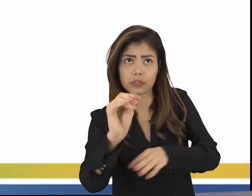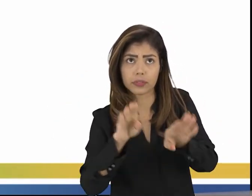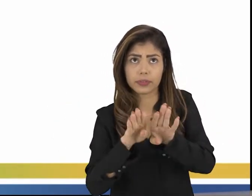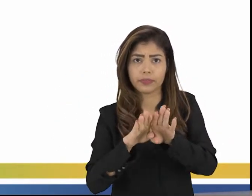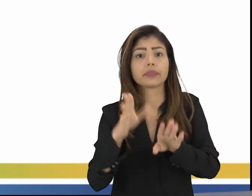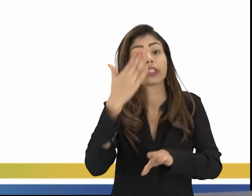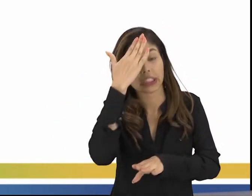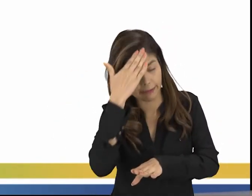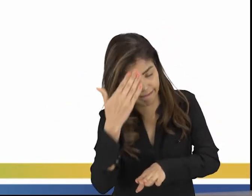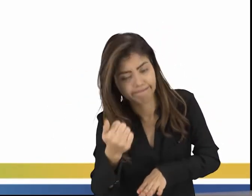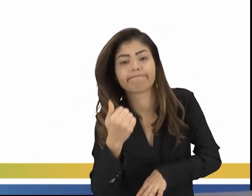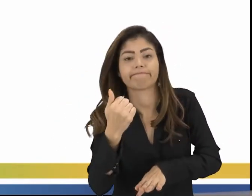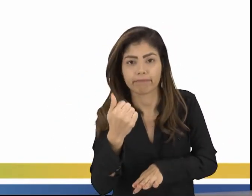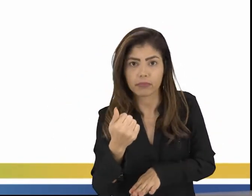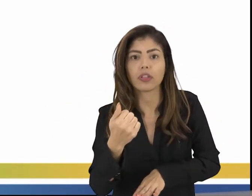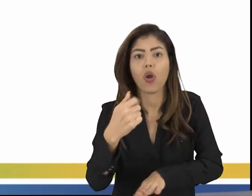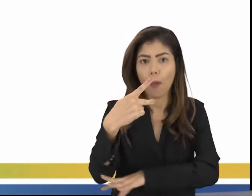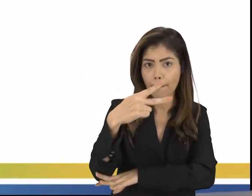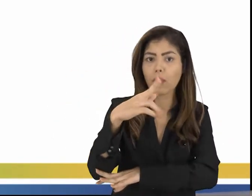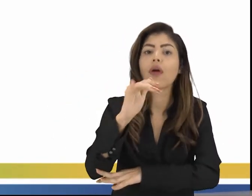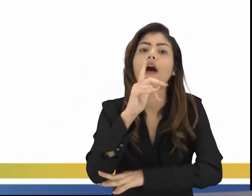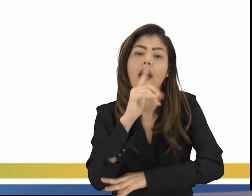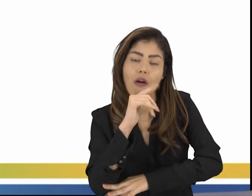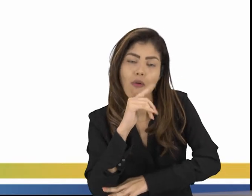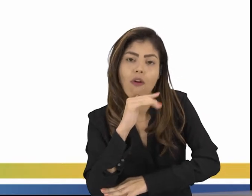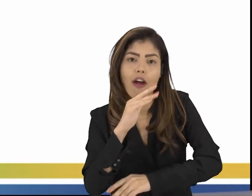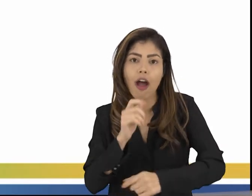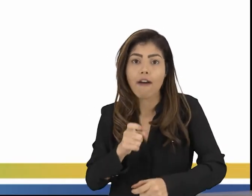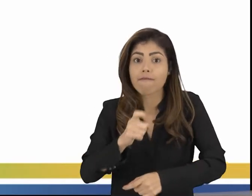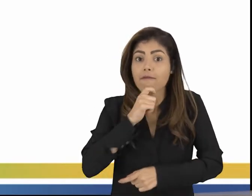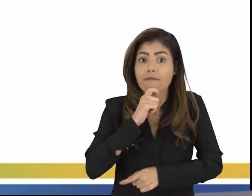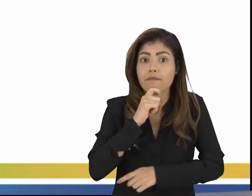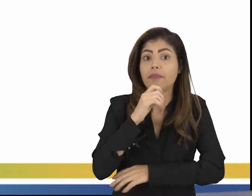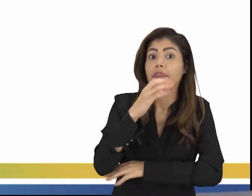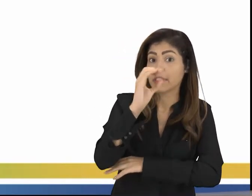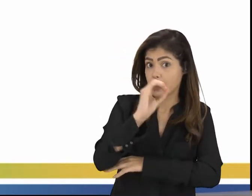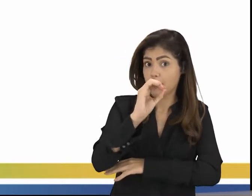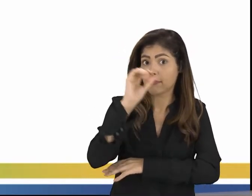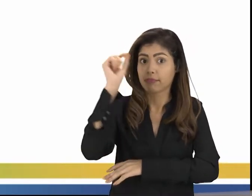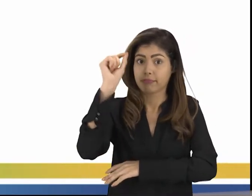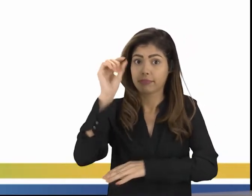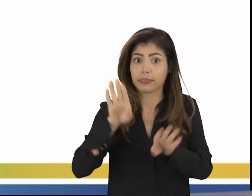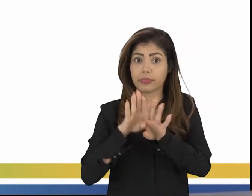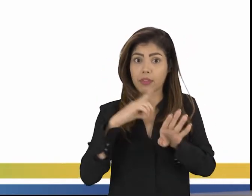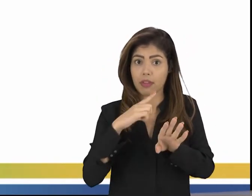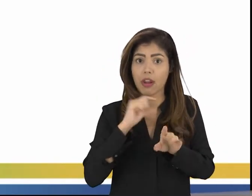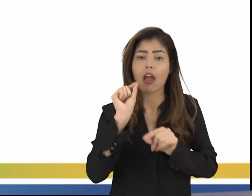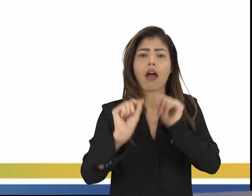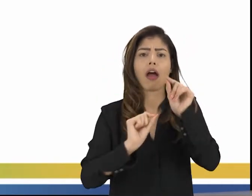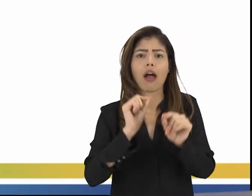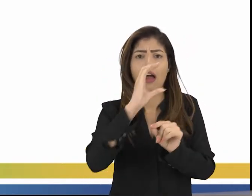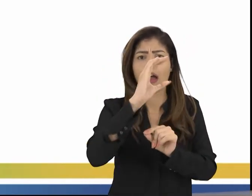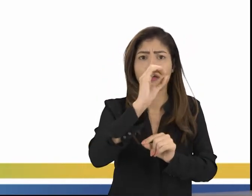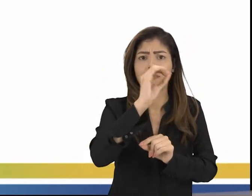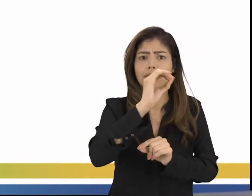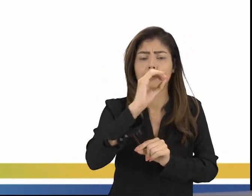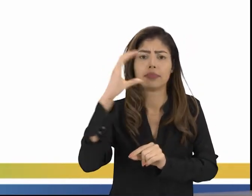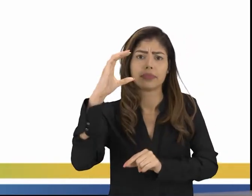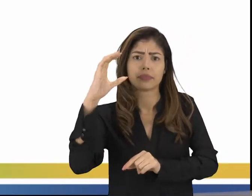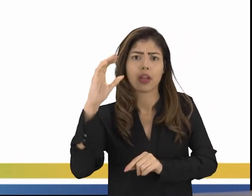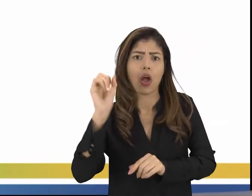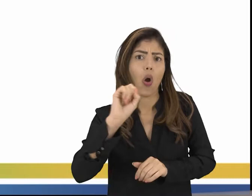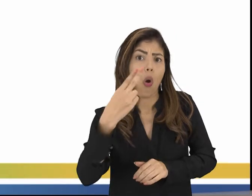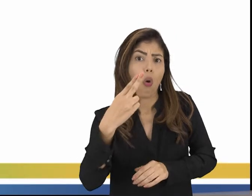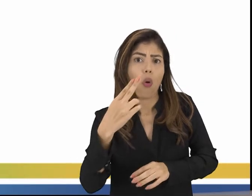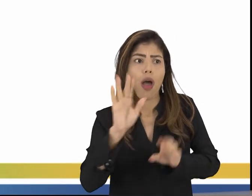seja, nós sabemos que o solvente puro, a água, congela a 0 graus Celsius. Você pega lá um frasco com água e põe no congelador da sua geladeira ou